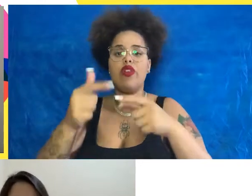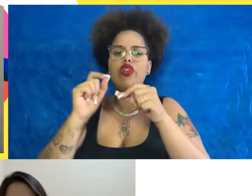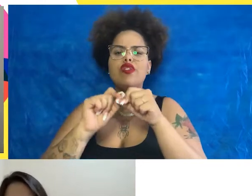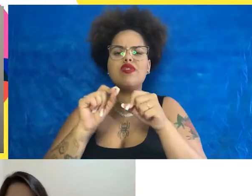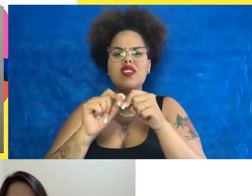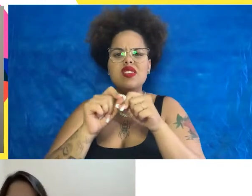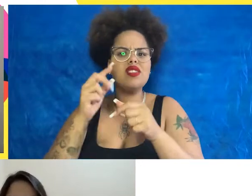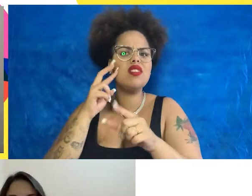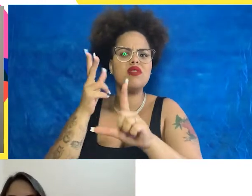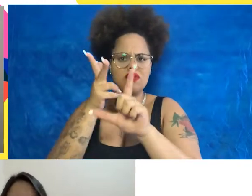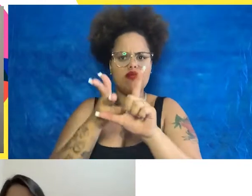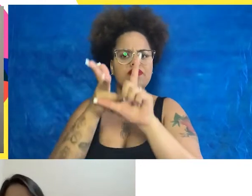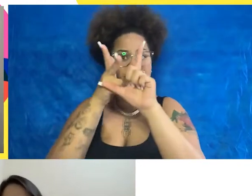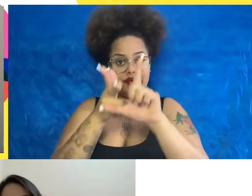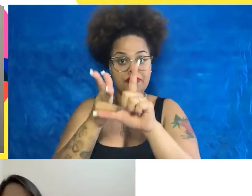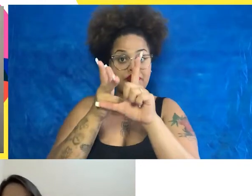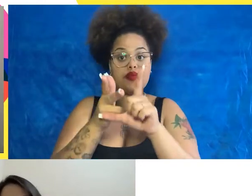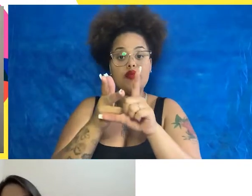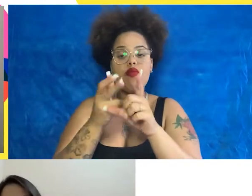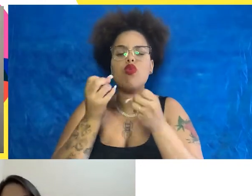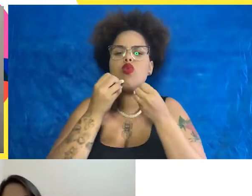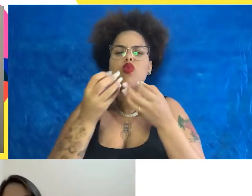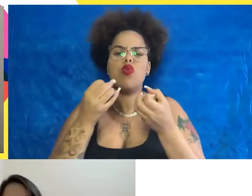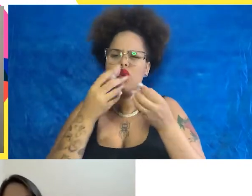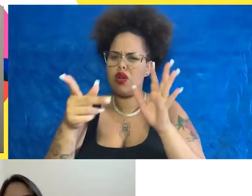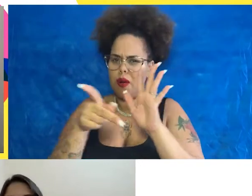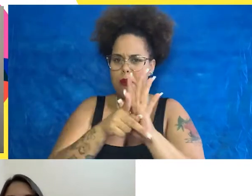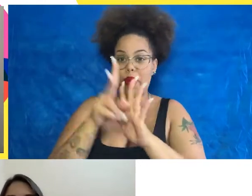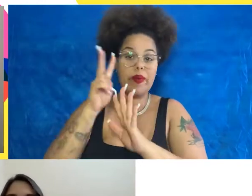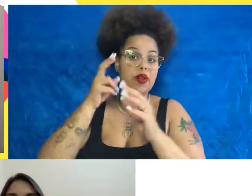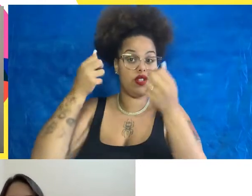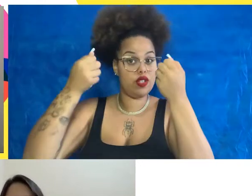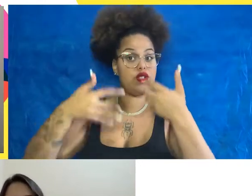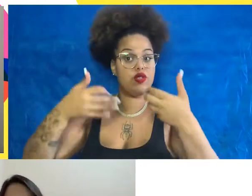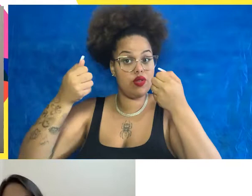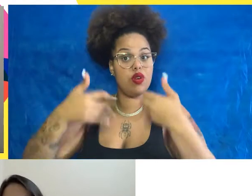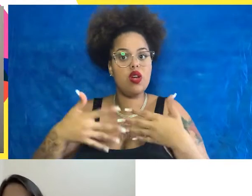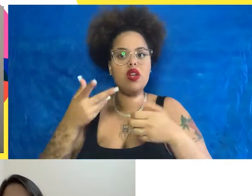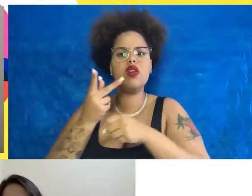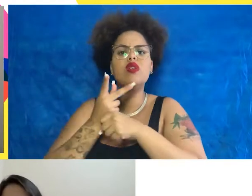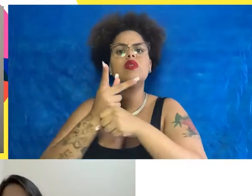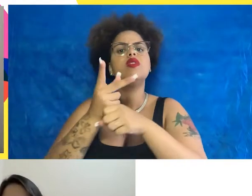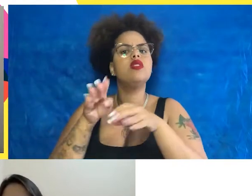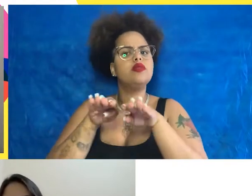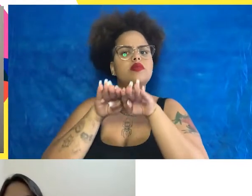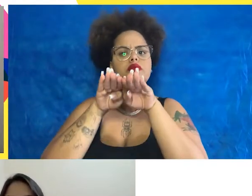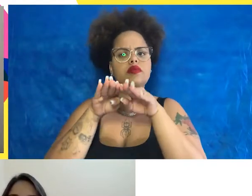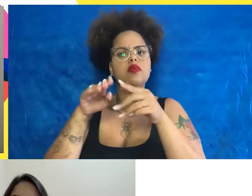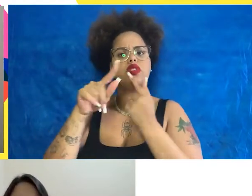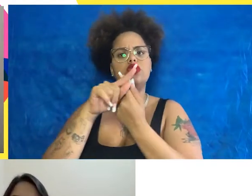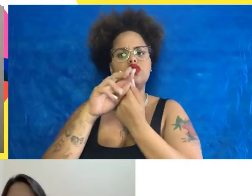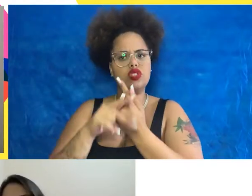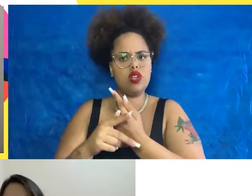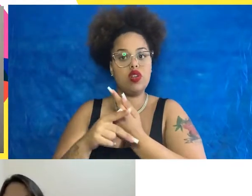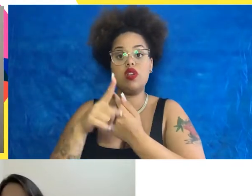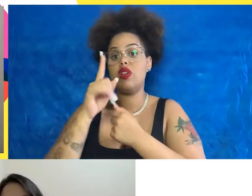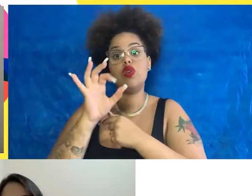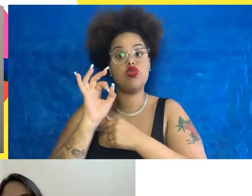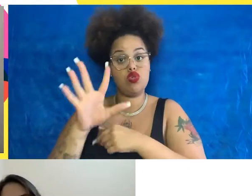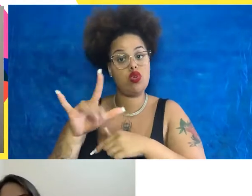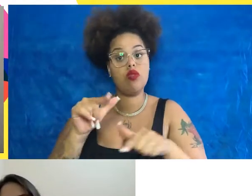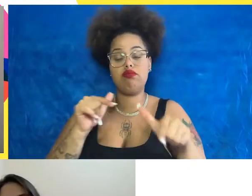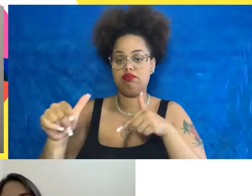fazer audiovisual, contando as nossas próprias histórias, né, em busca dessa equidade de gênero, não só no